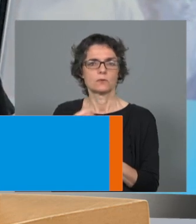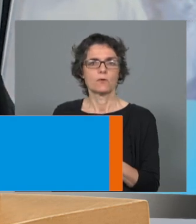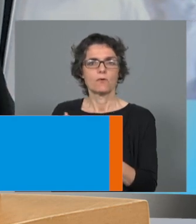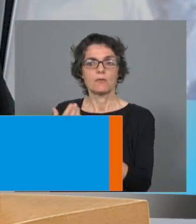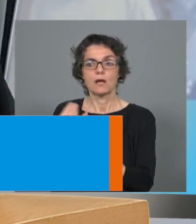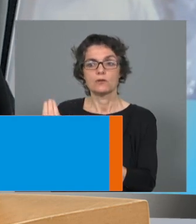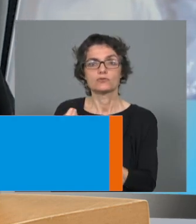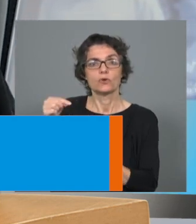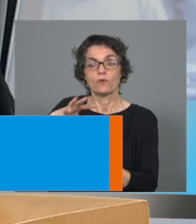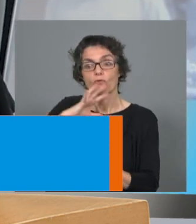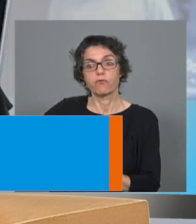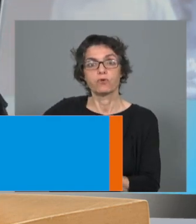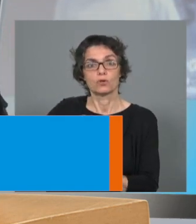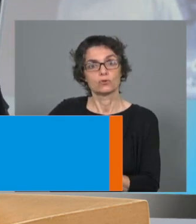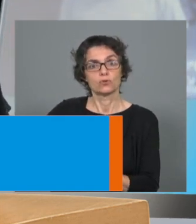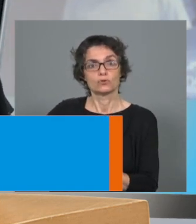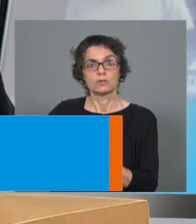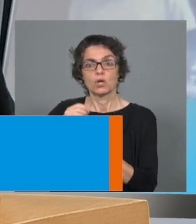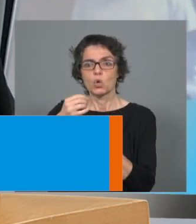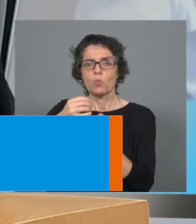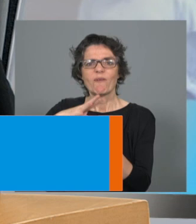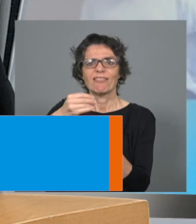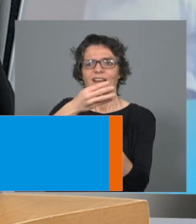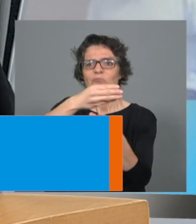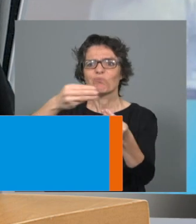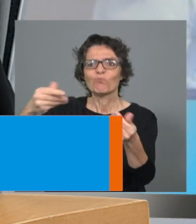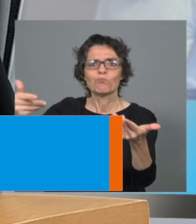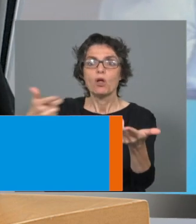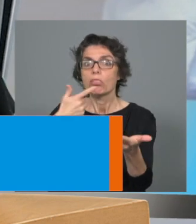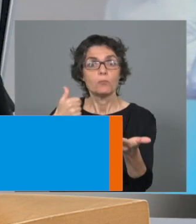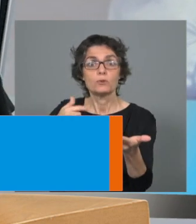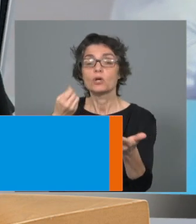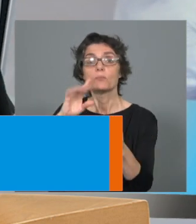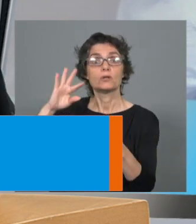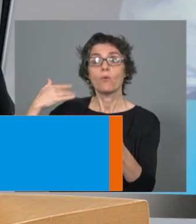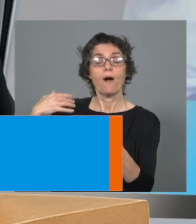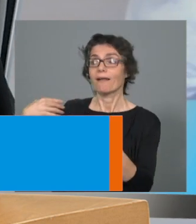jovens, um deserto. Nós que recebemos um jardim.